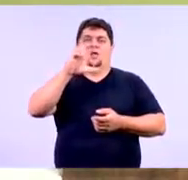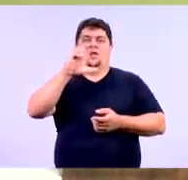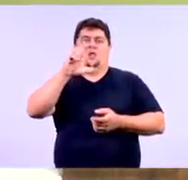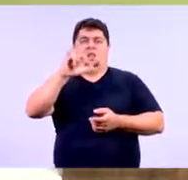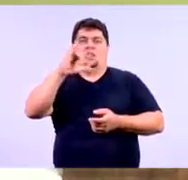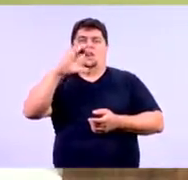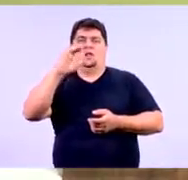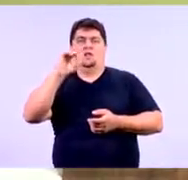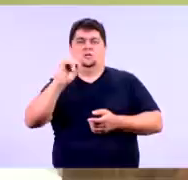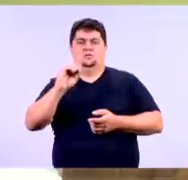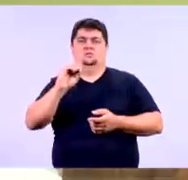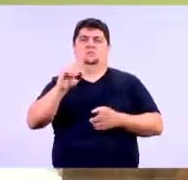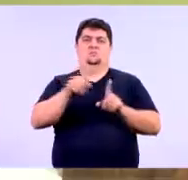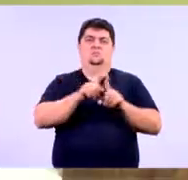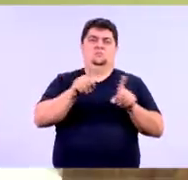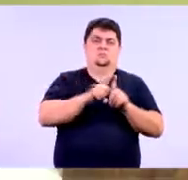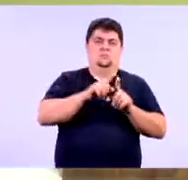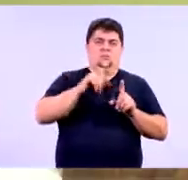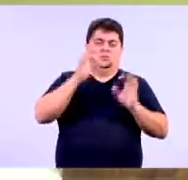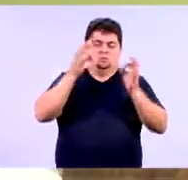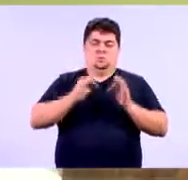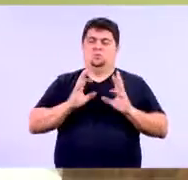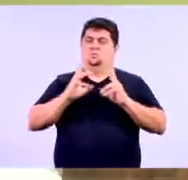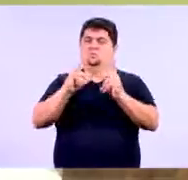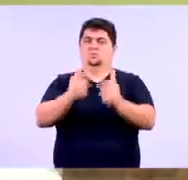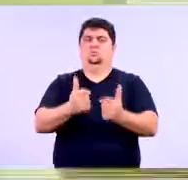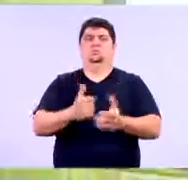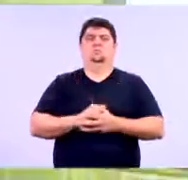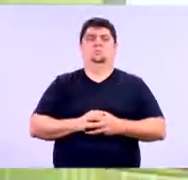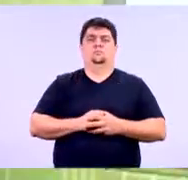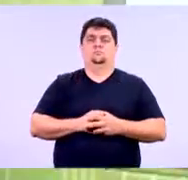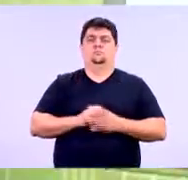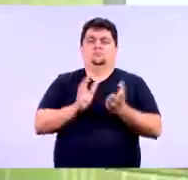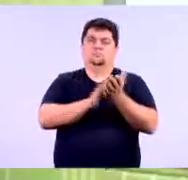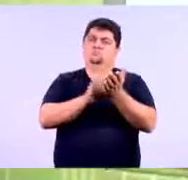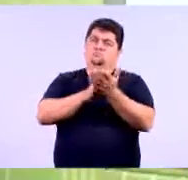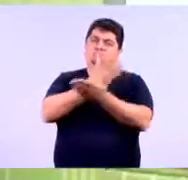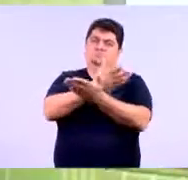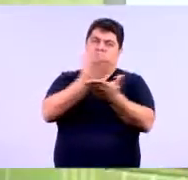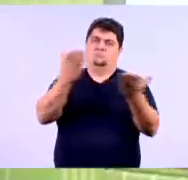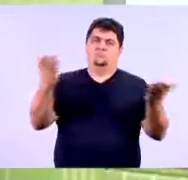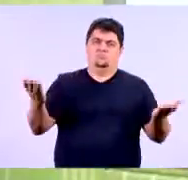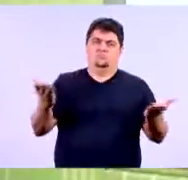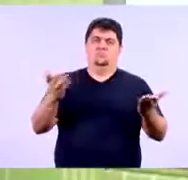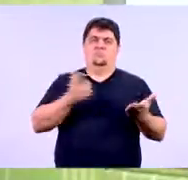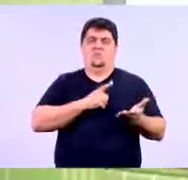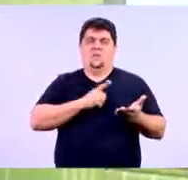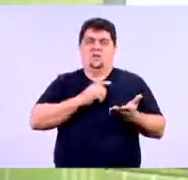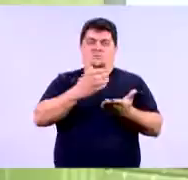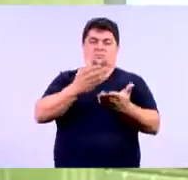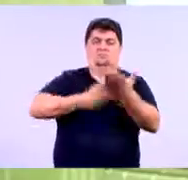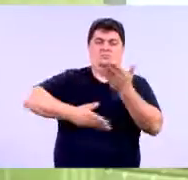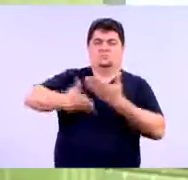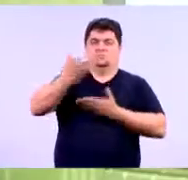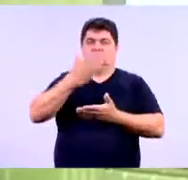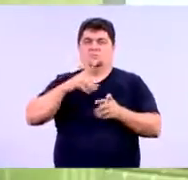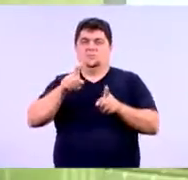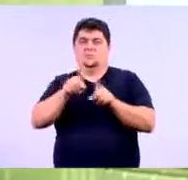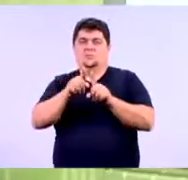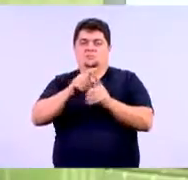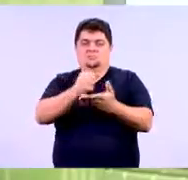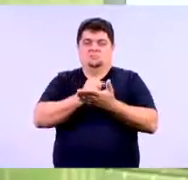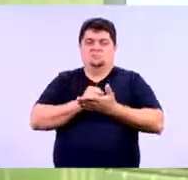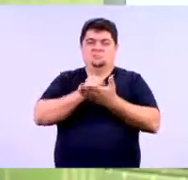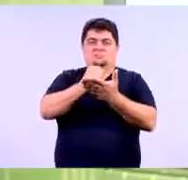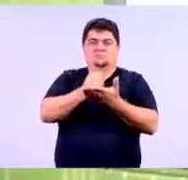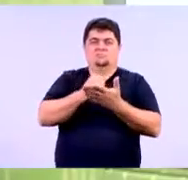o pessoal de Presidente Médici também acertaram. Parabéns. Olha aí que coisa boa. Parabéns a todos vocês que estão contribuindo e auxiliando a gente